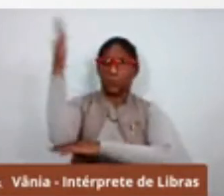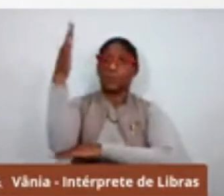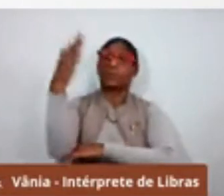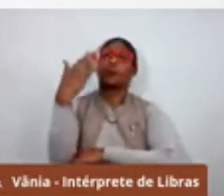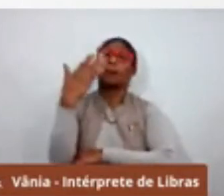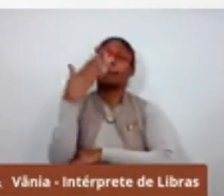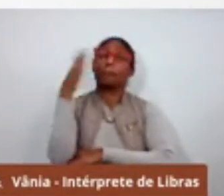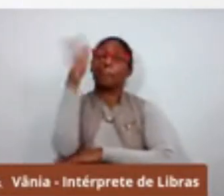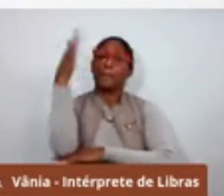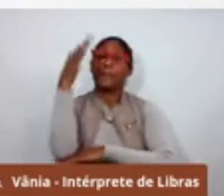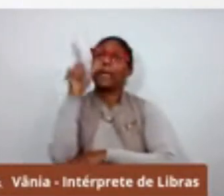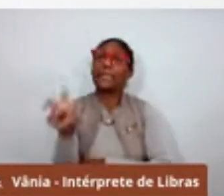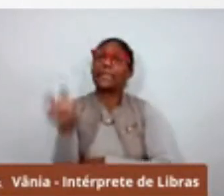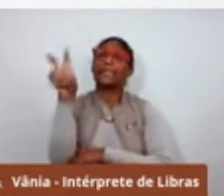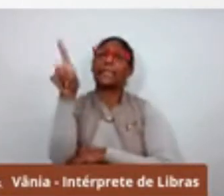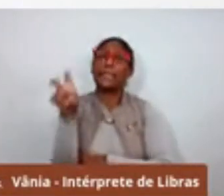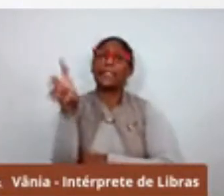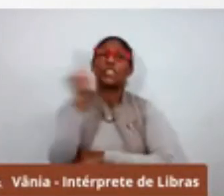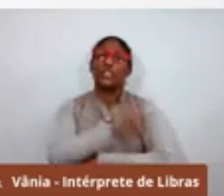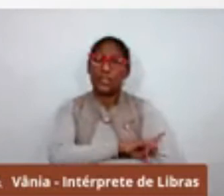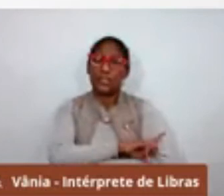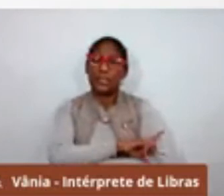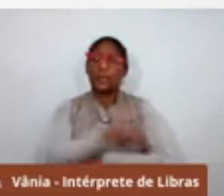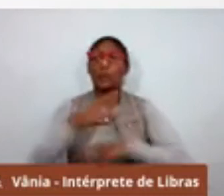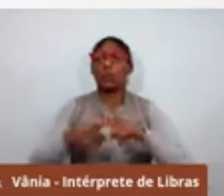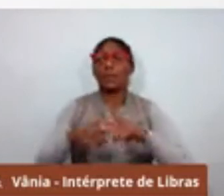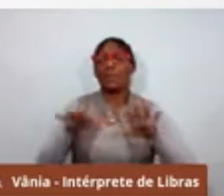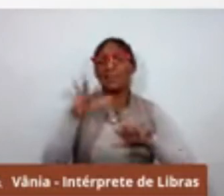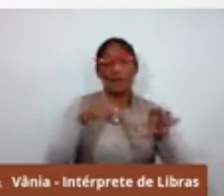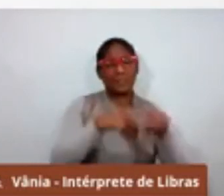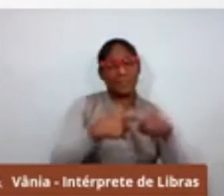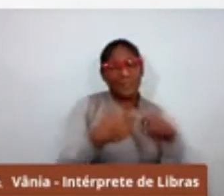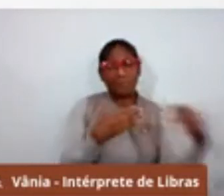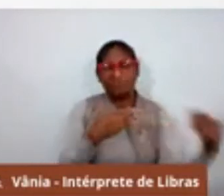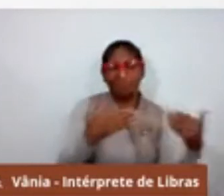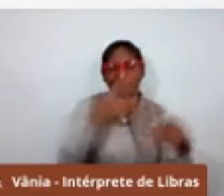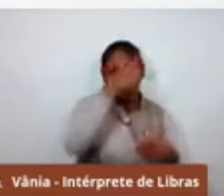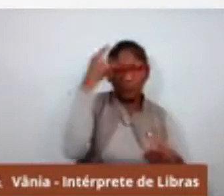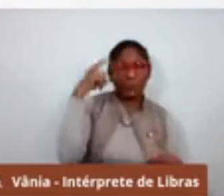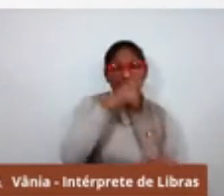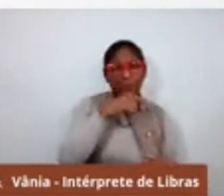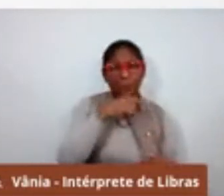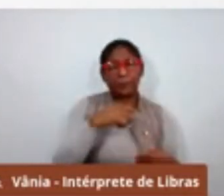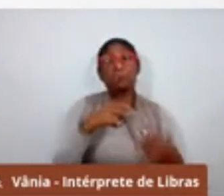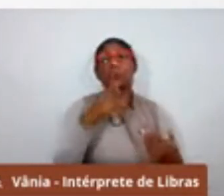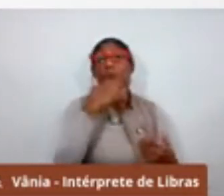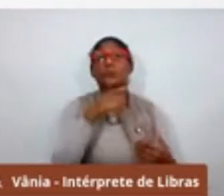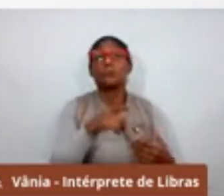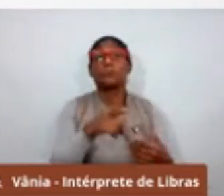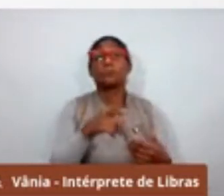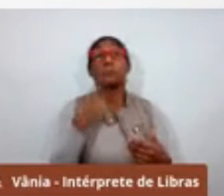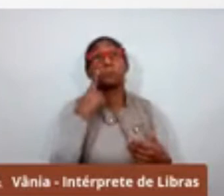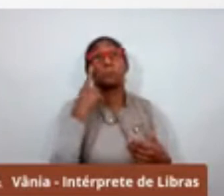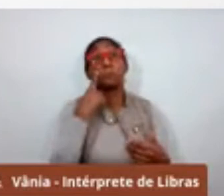forma quinzenal, para diminuir a insegurança dos municípios. Isso é possível? Já foi analisado pelo Estado? Olha, Rodrigo, isso vai ser tema da nossa discussão com a